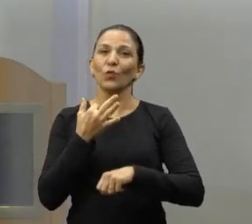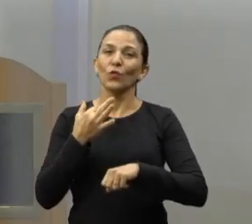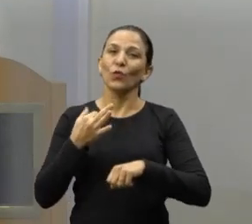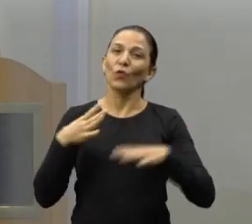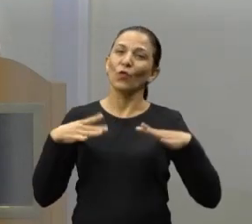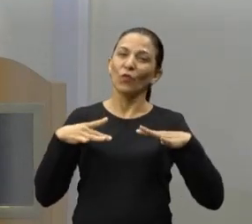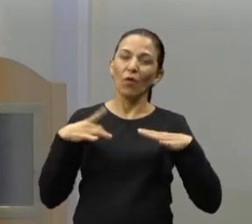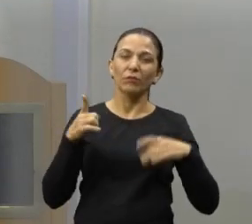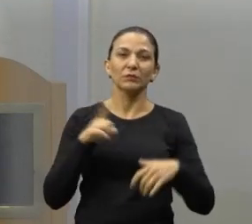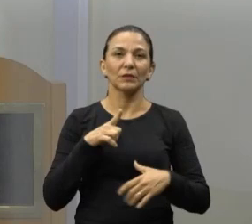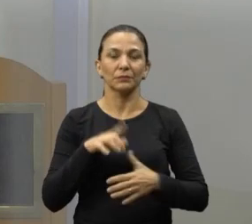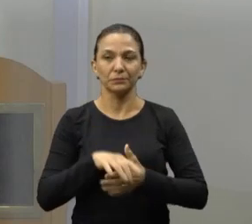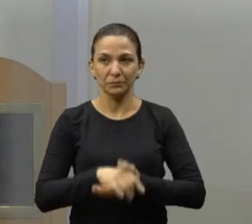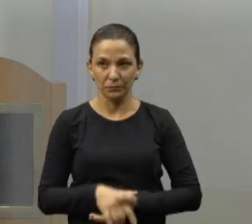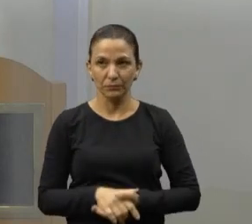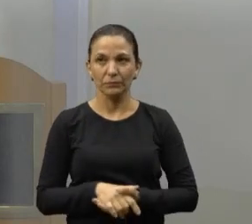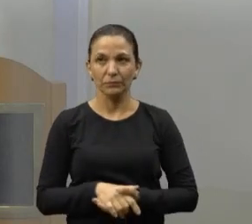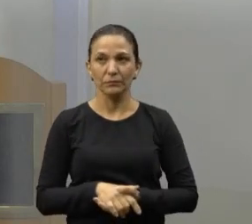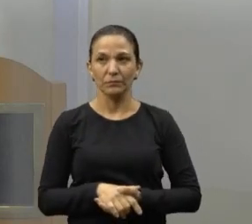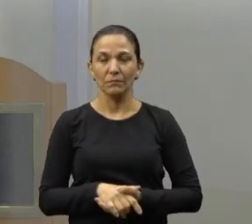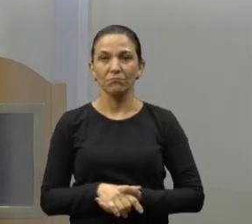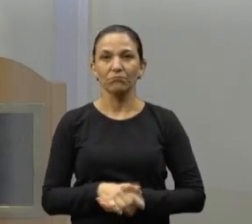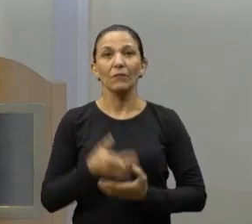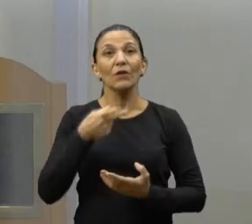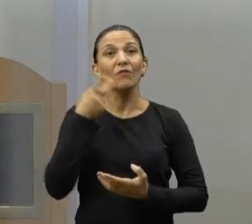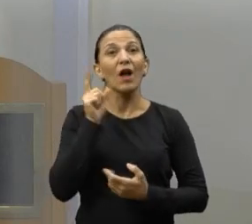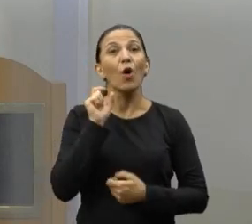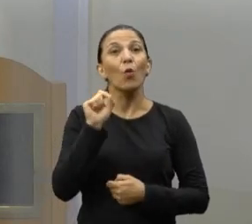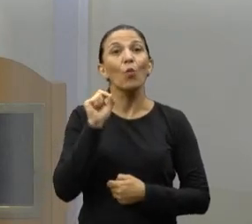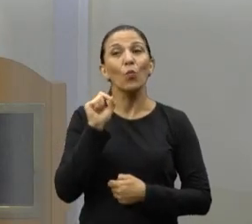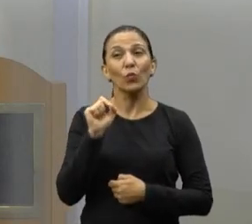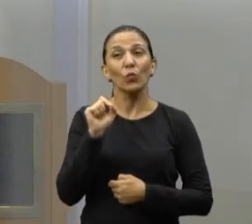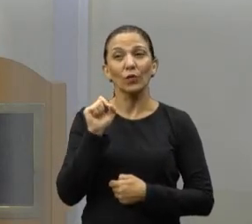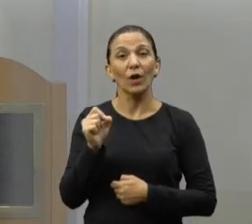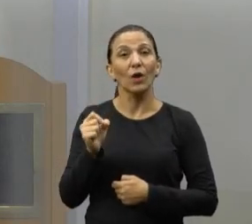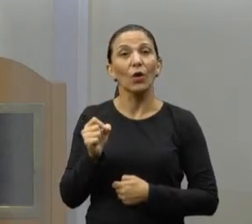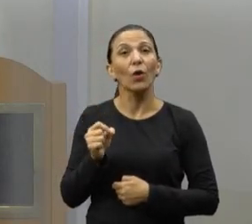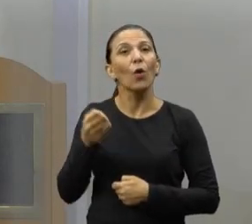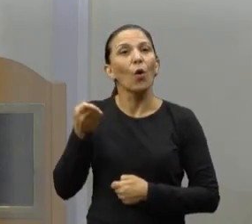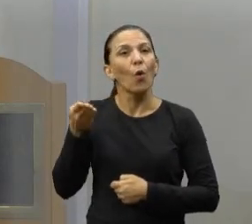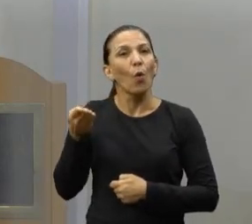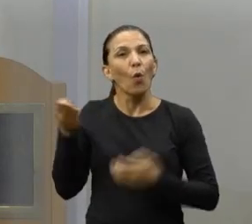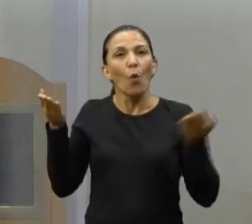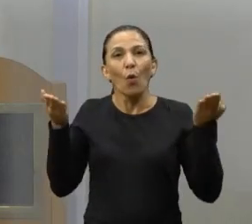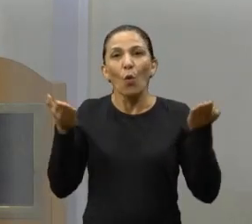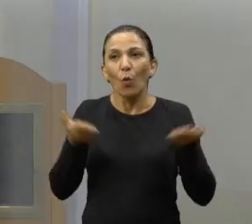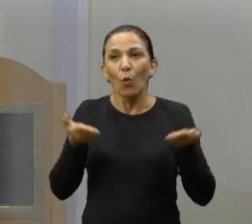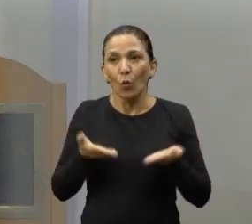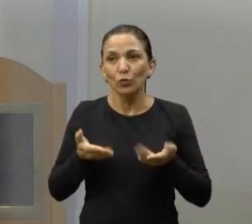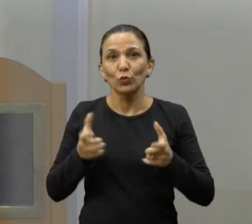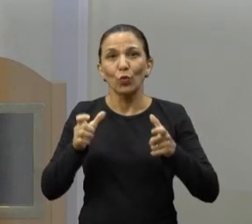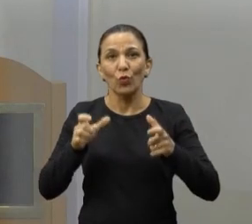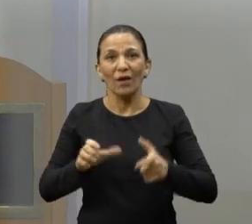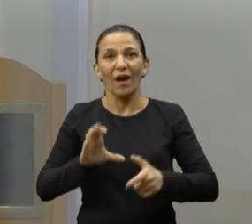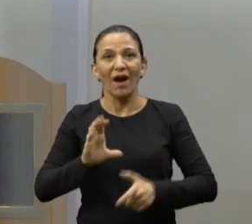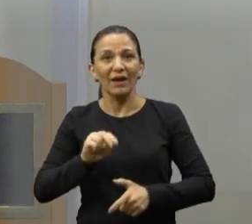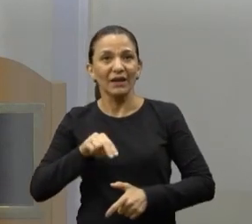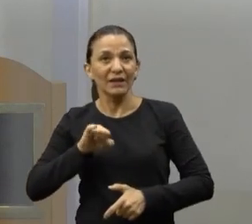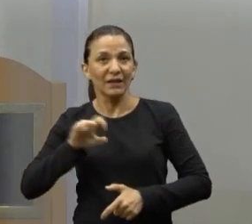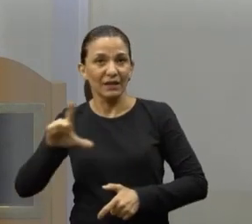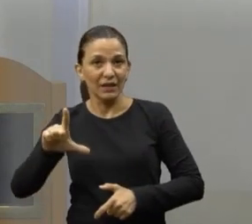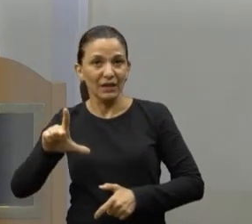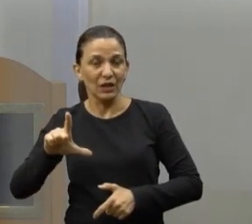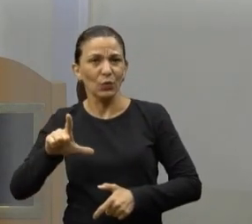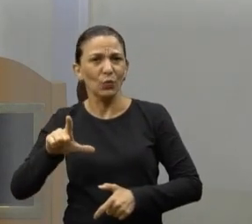queria deixar registrado em primeiro lugar que hoje o um canil clandestino foi